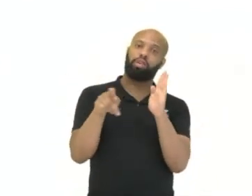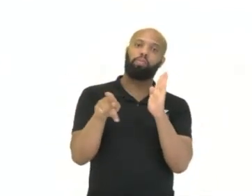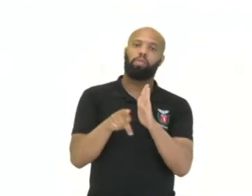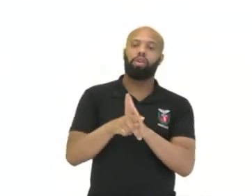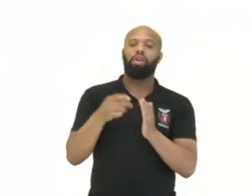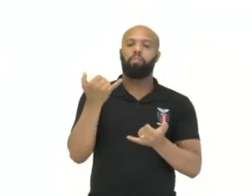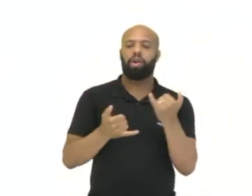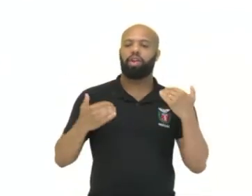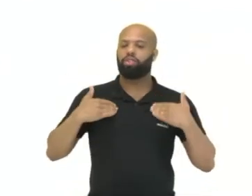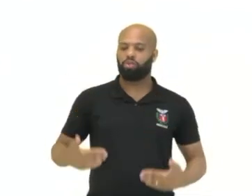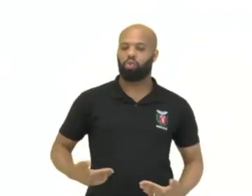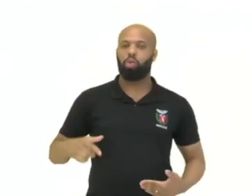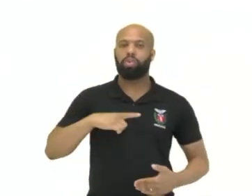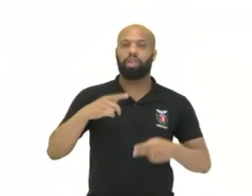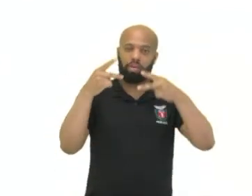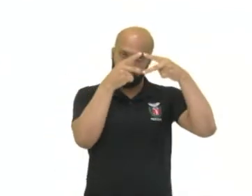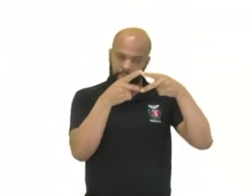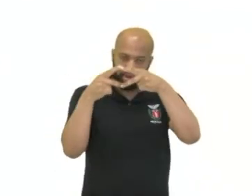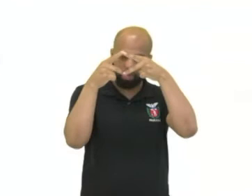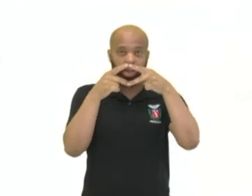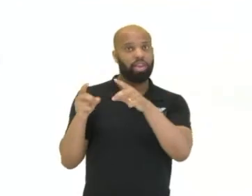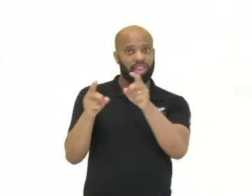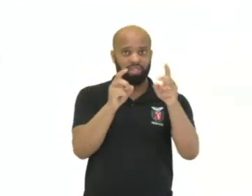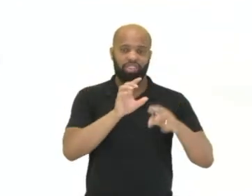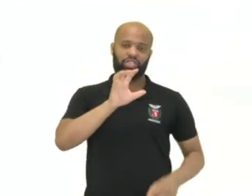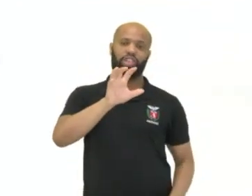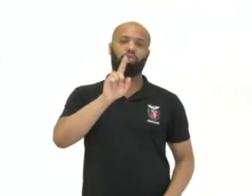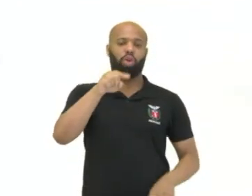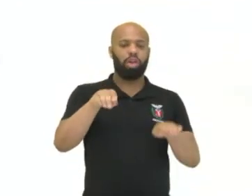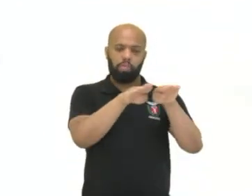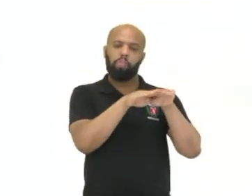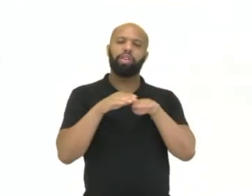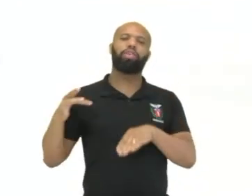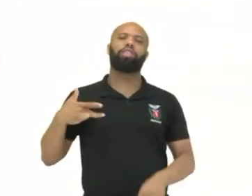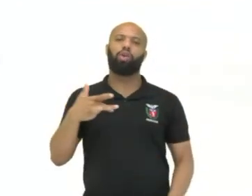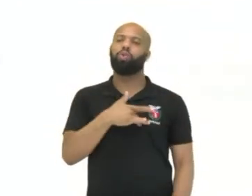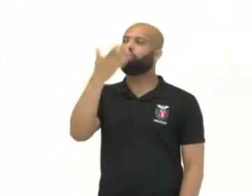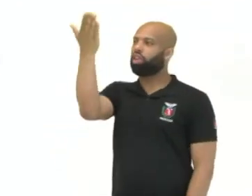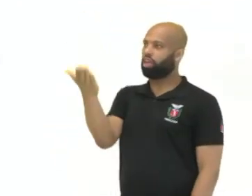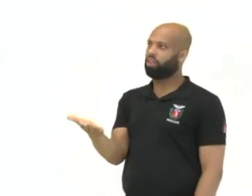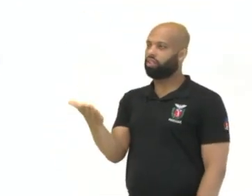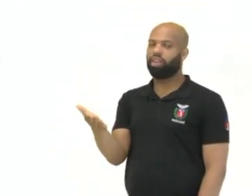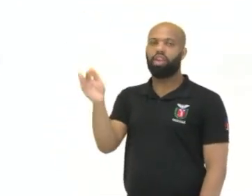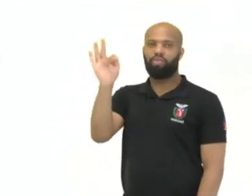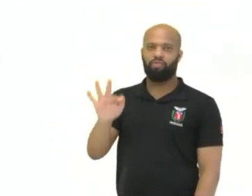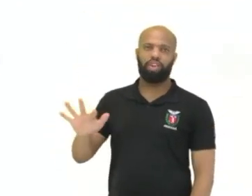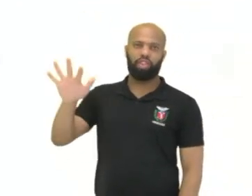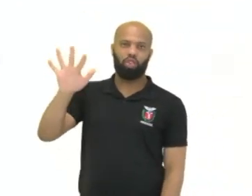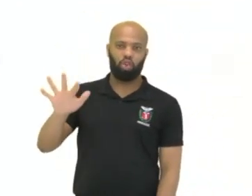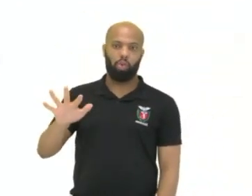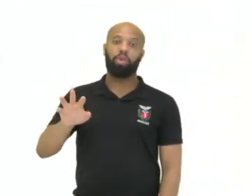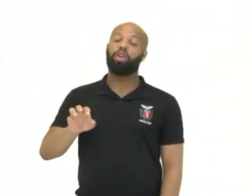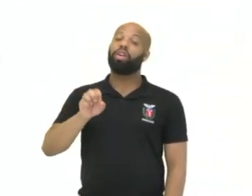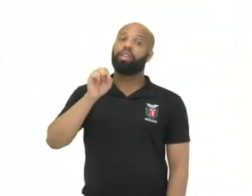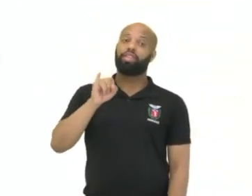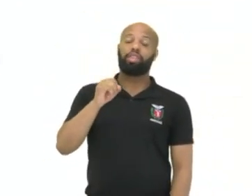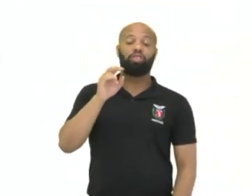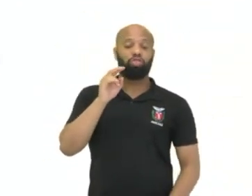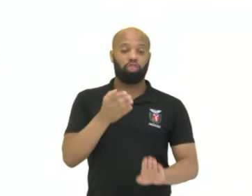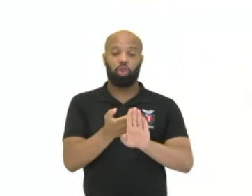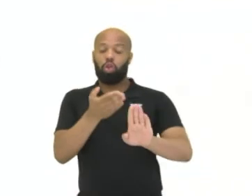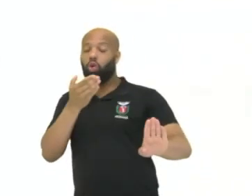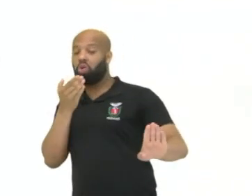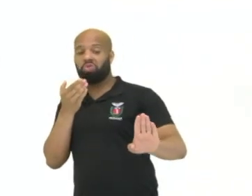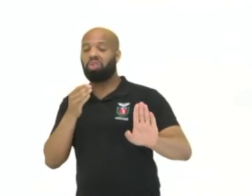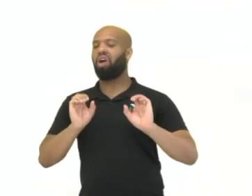de edição, de imagem e vendidos como padrões saudáveis. O fenômeno é inofensivo quando observado de longe, de perto é